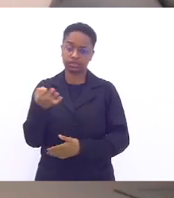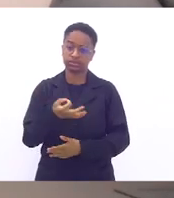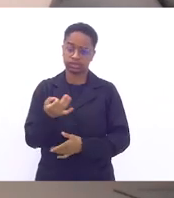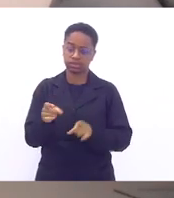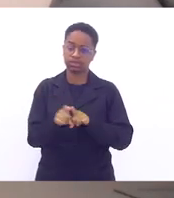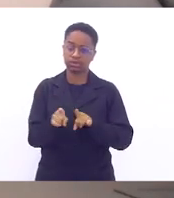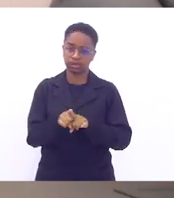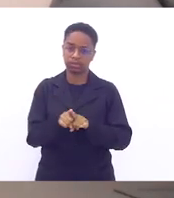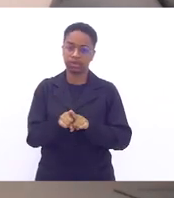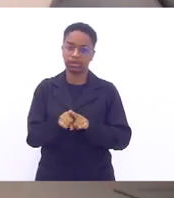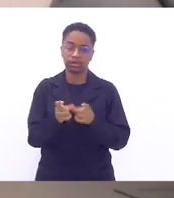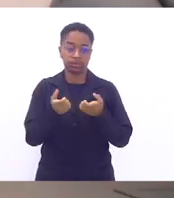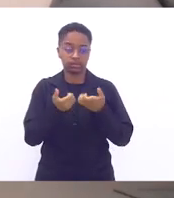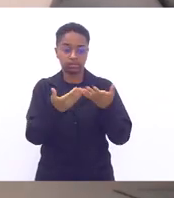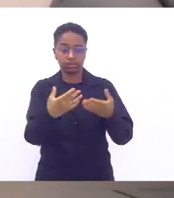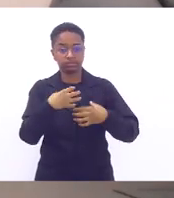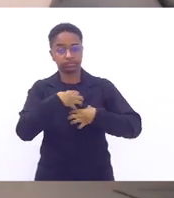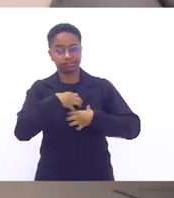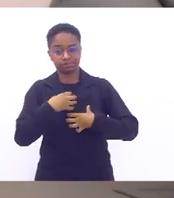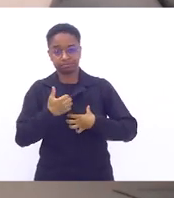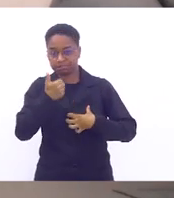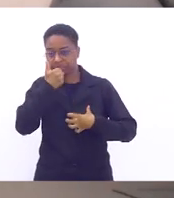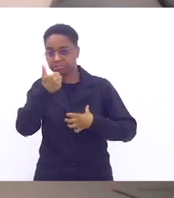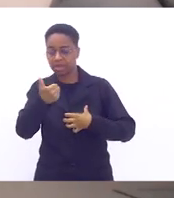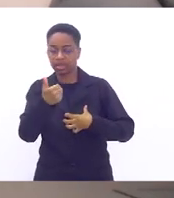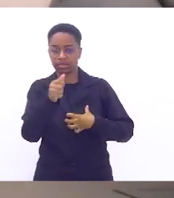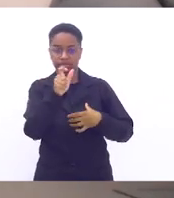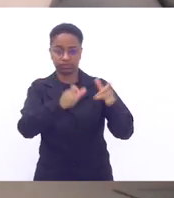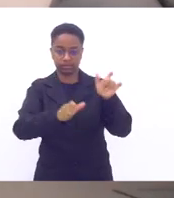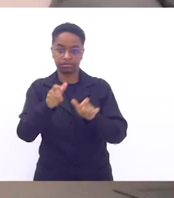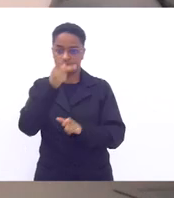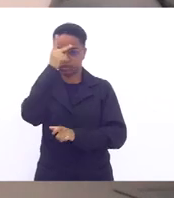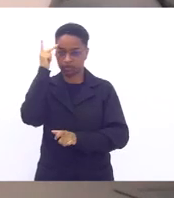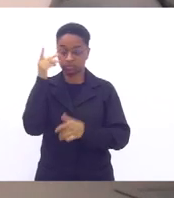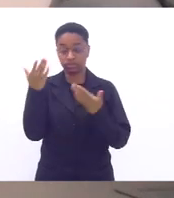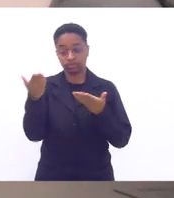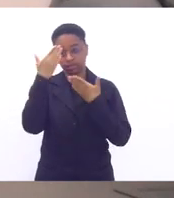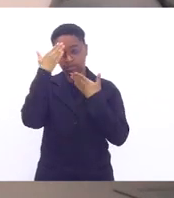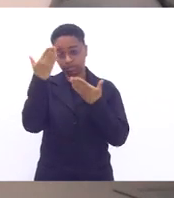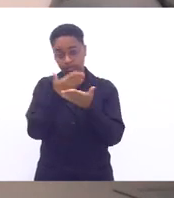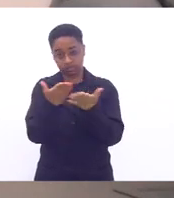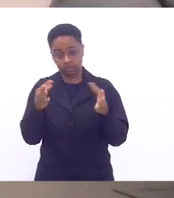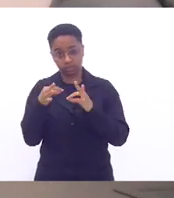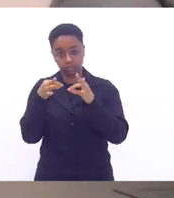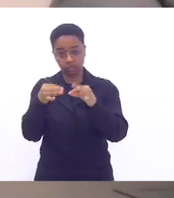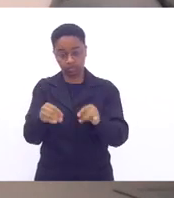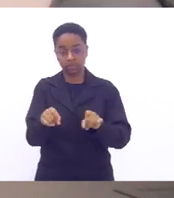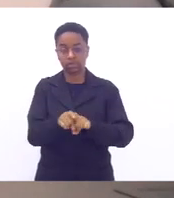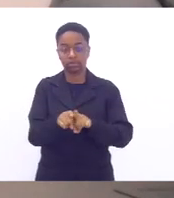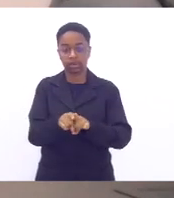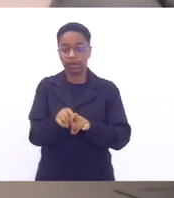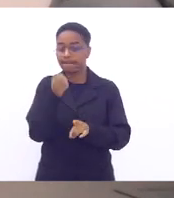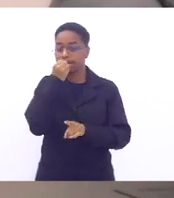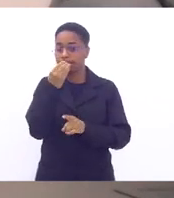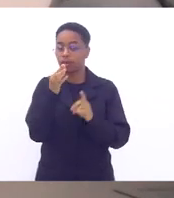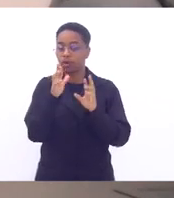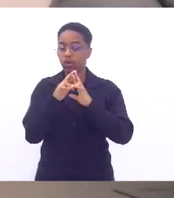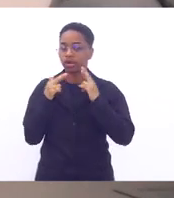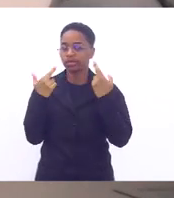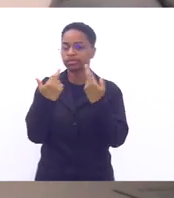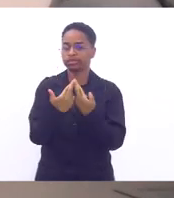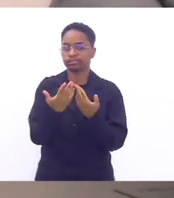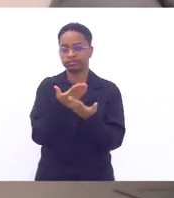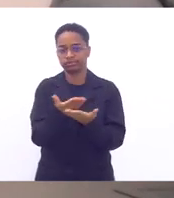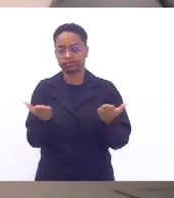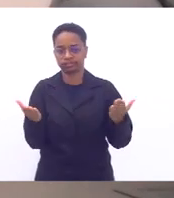poderá trazer bem-estar para as pessoas que têm então muito obrigado a todos e um bom encontro uma boa audiência